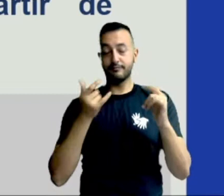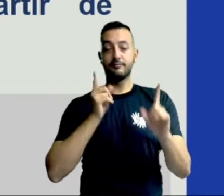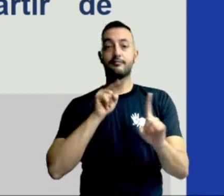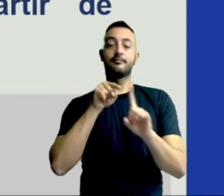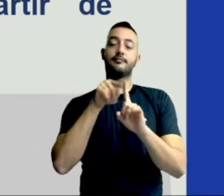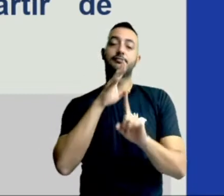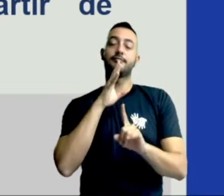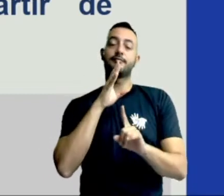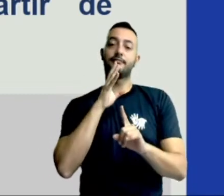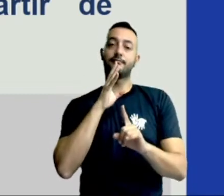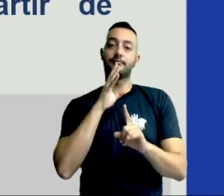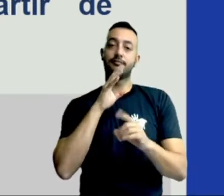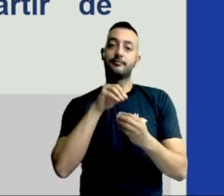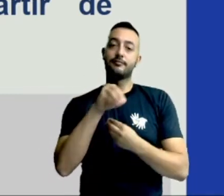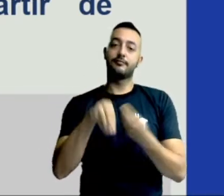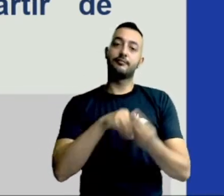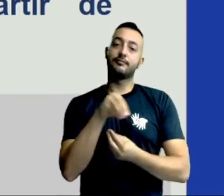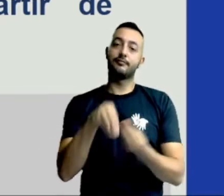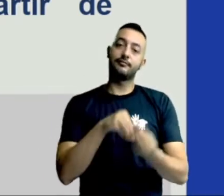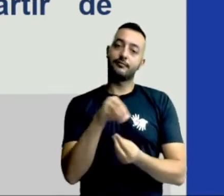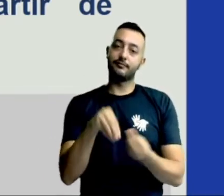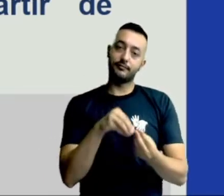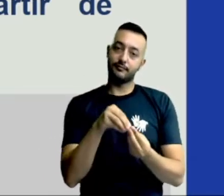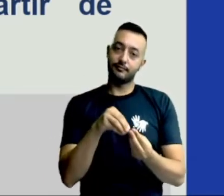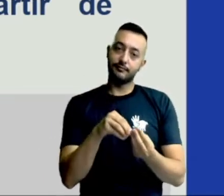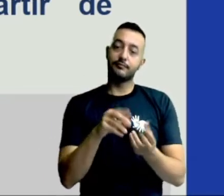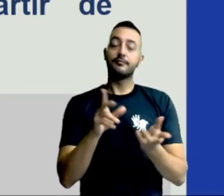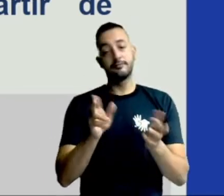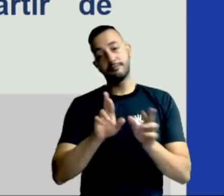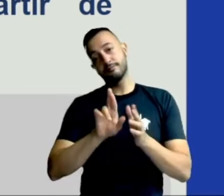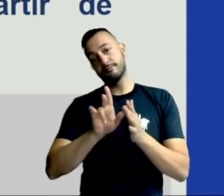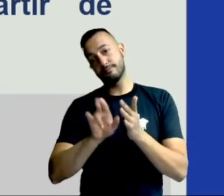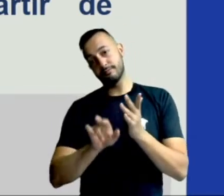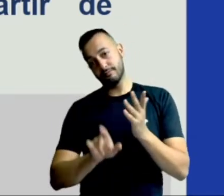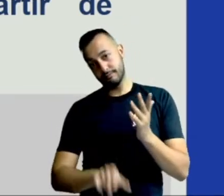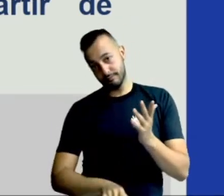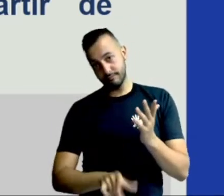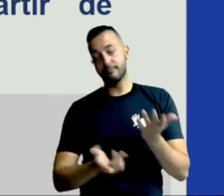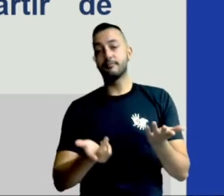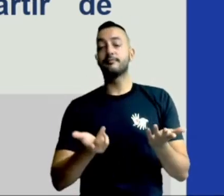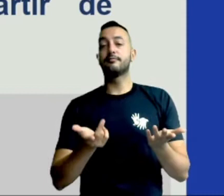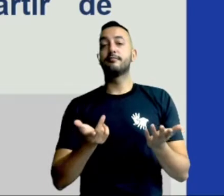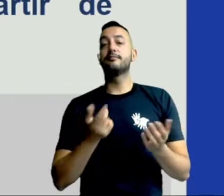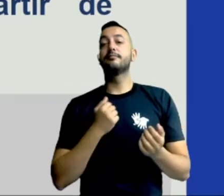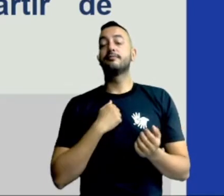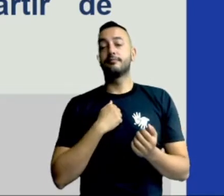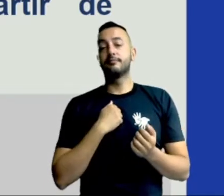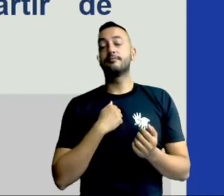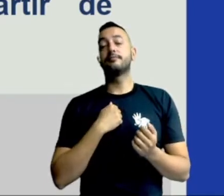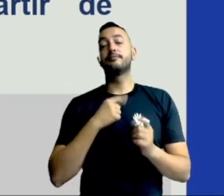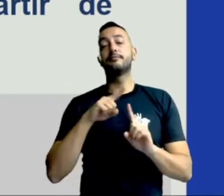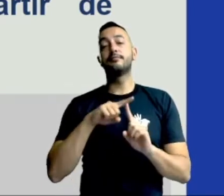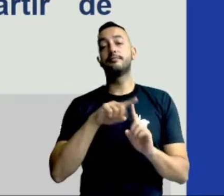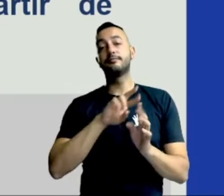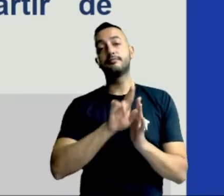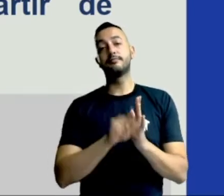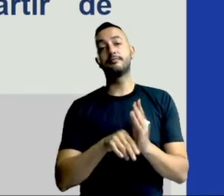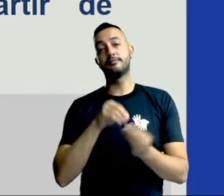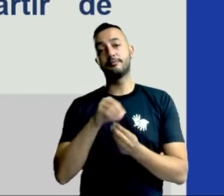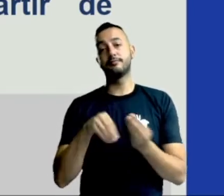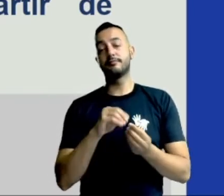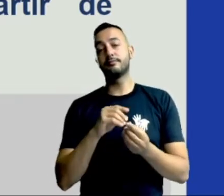objetivo do conhecimento é misturas e tipos de misturas. A habilidade é identificar